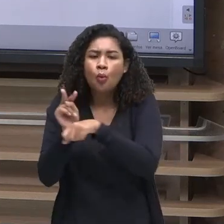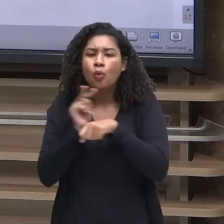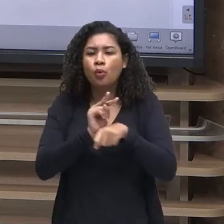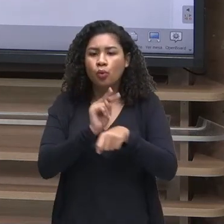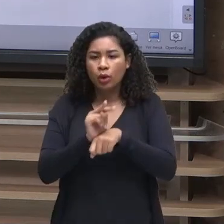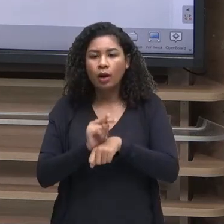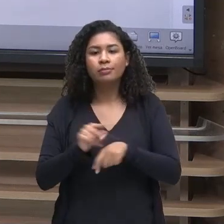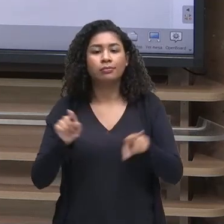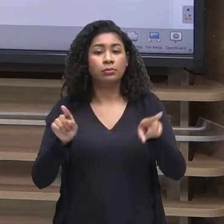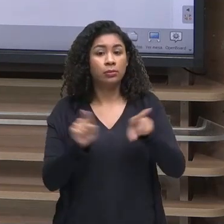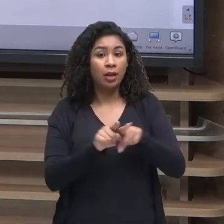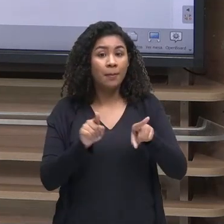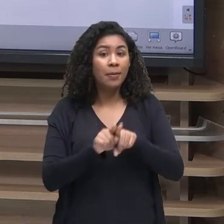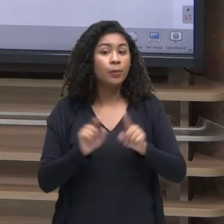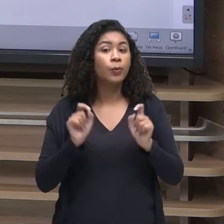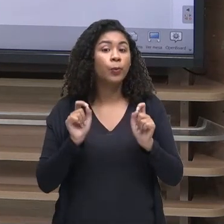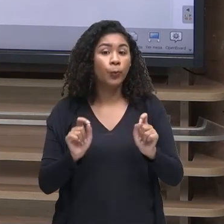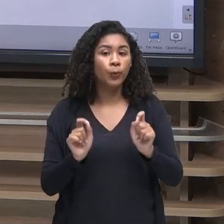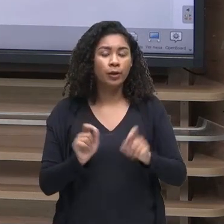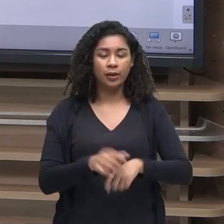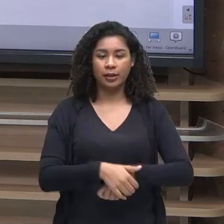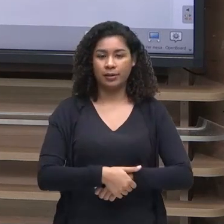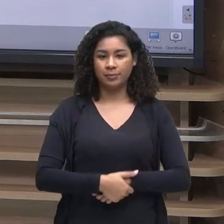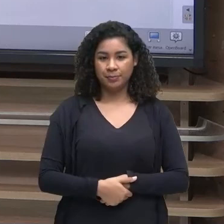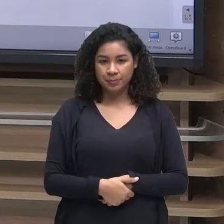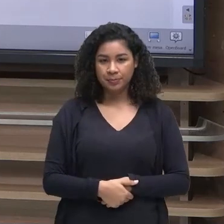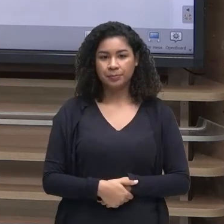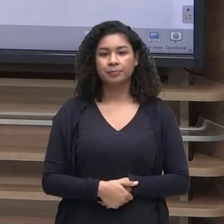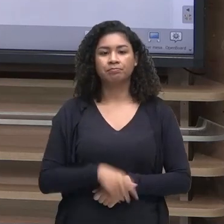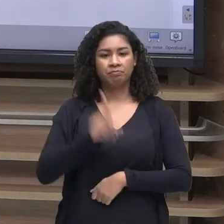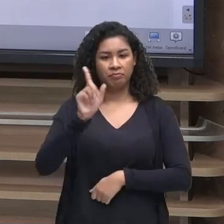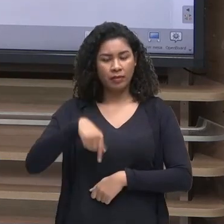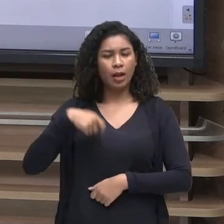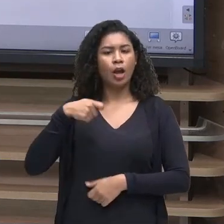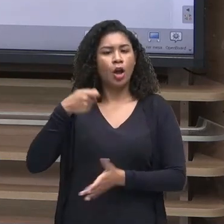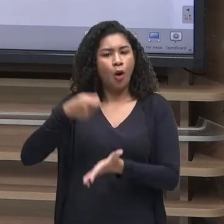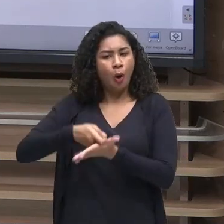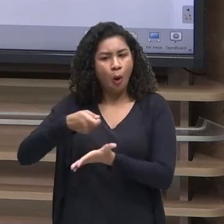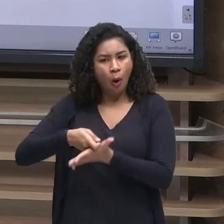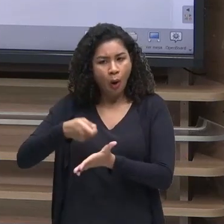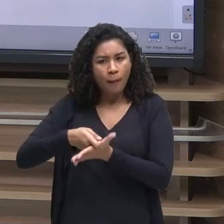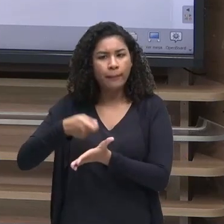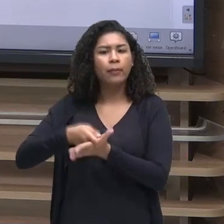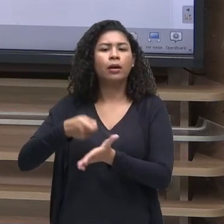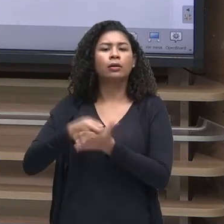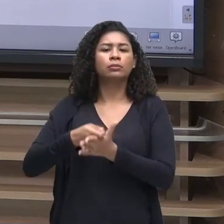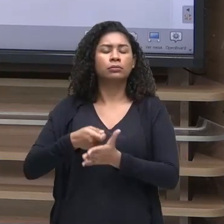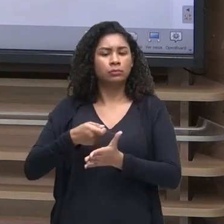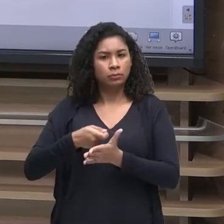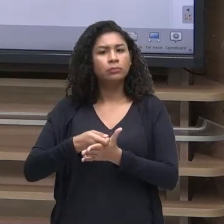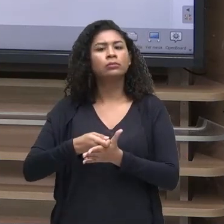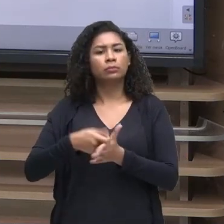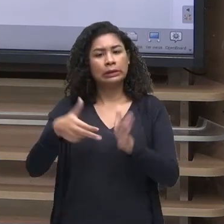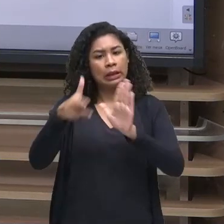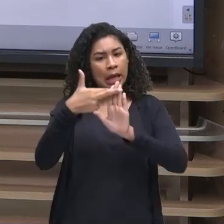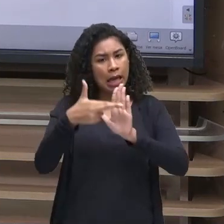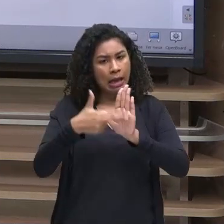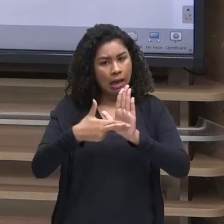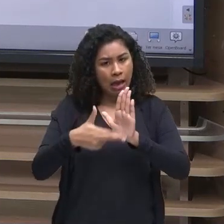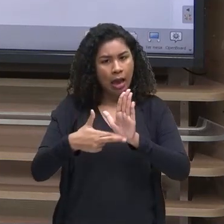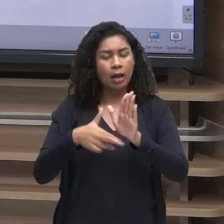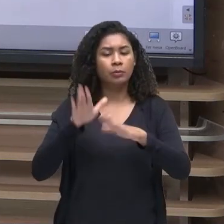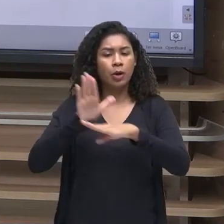também faz aí a imposição, né? Pede aí políticas públicas